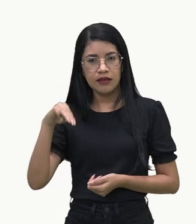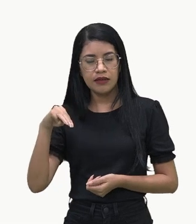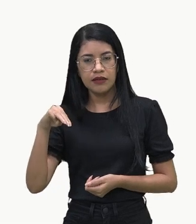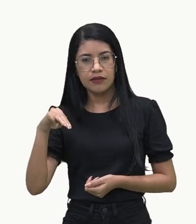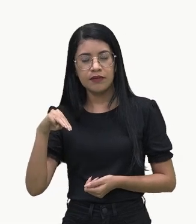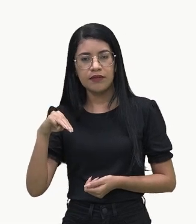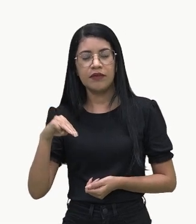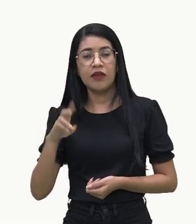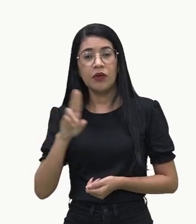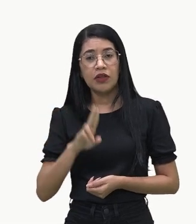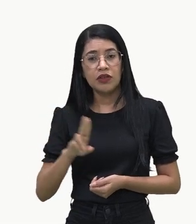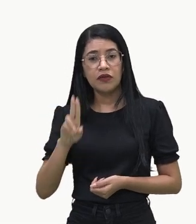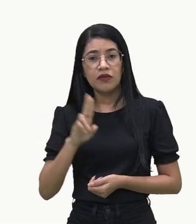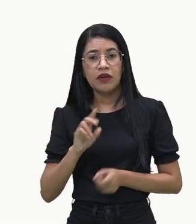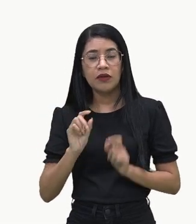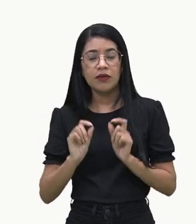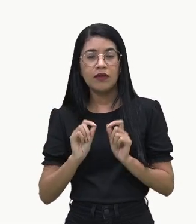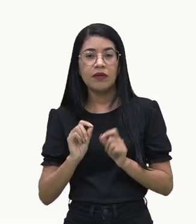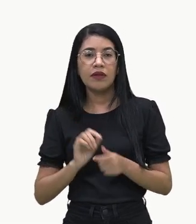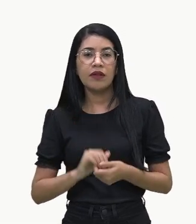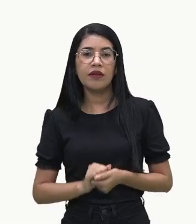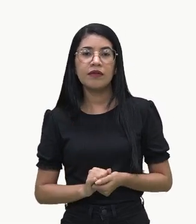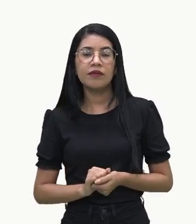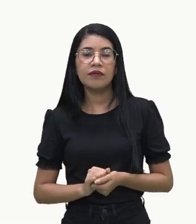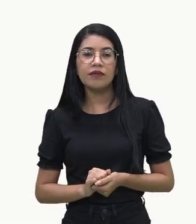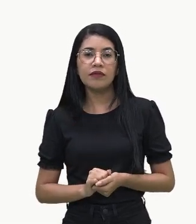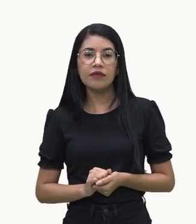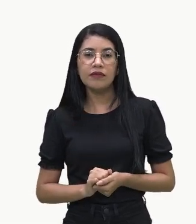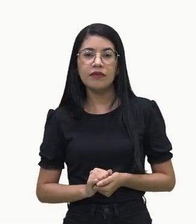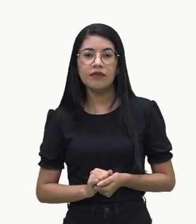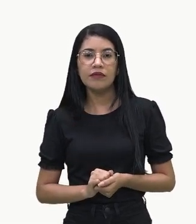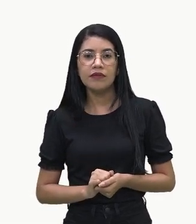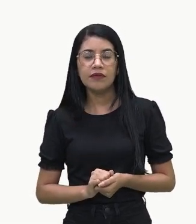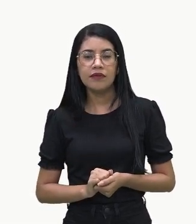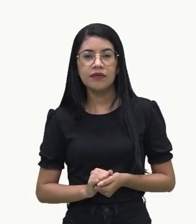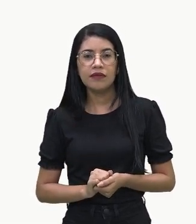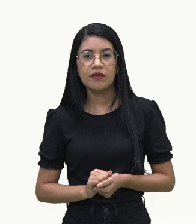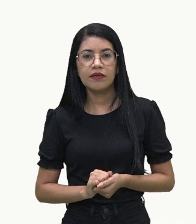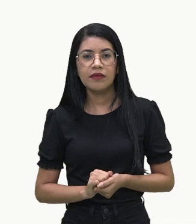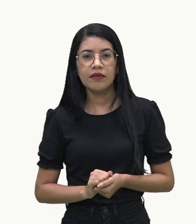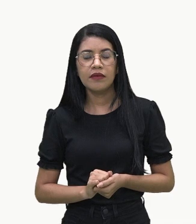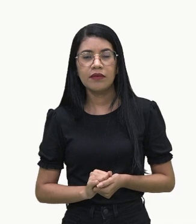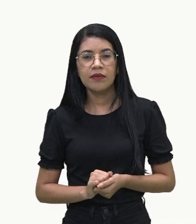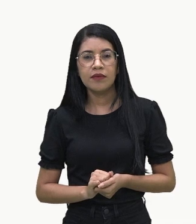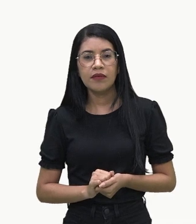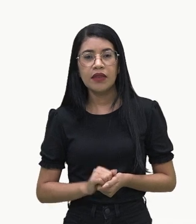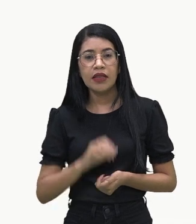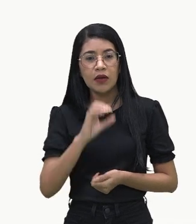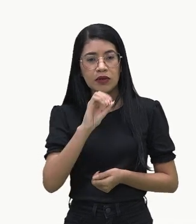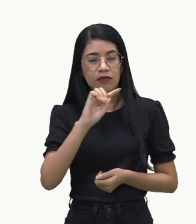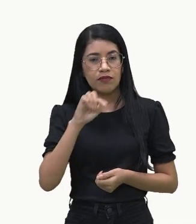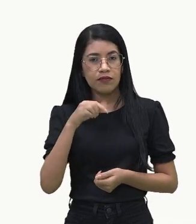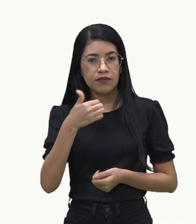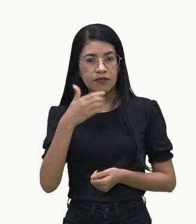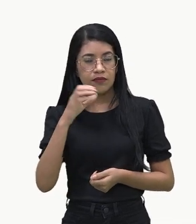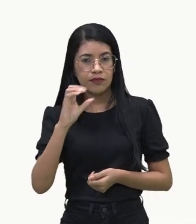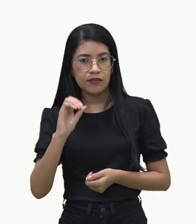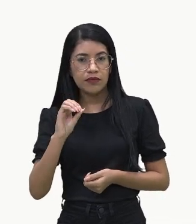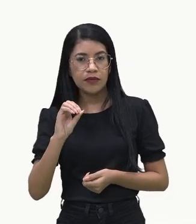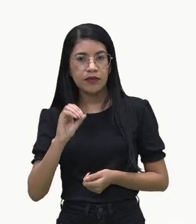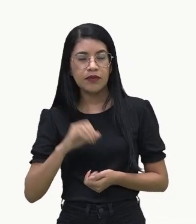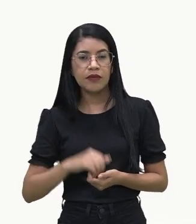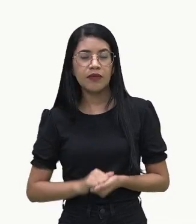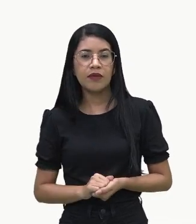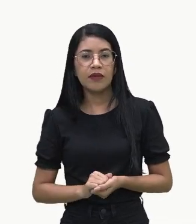vamos pegar esse resultado e vamos colocar aqui. O metro, já que nós fizemos, e os dois